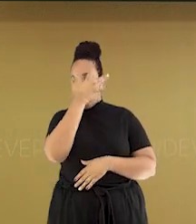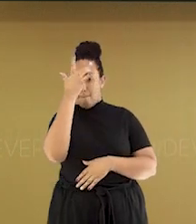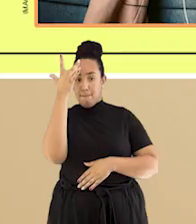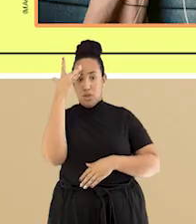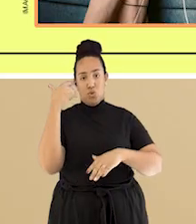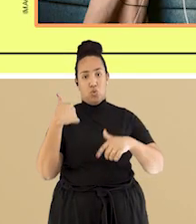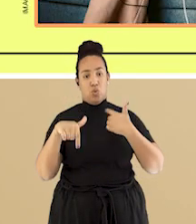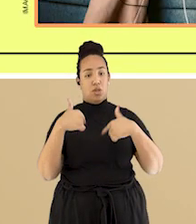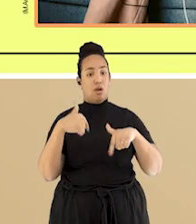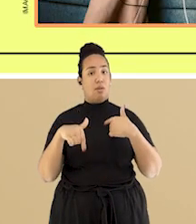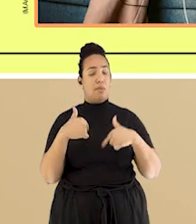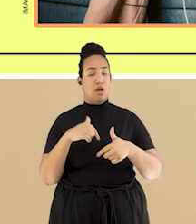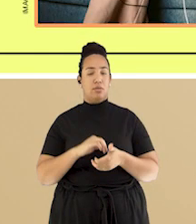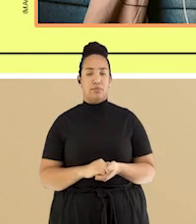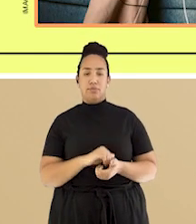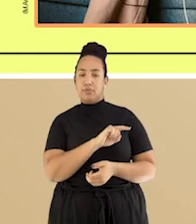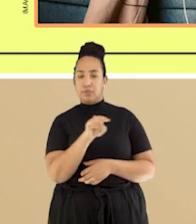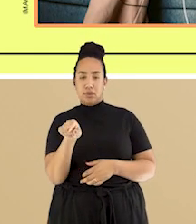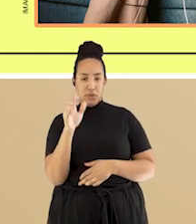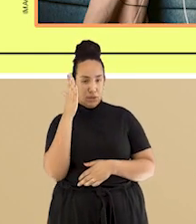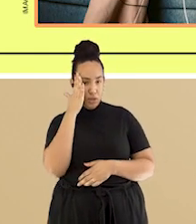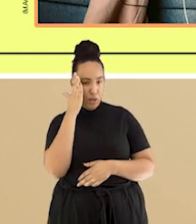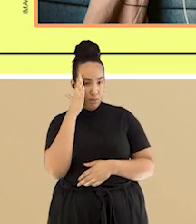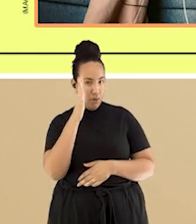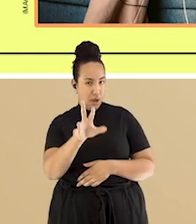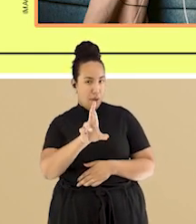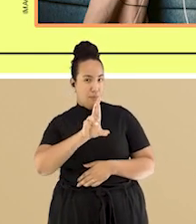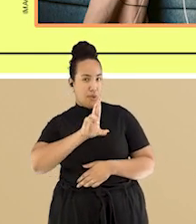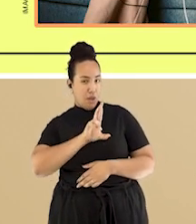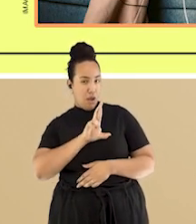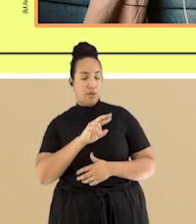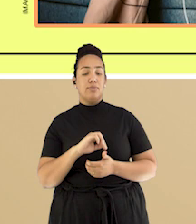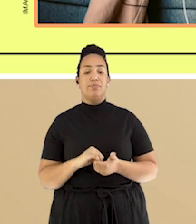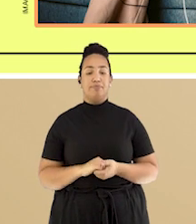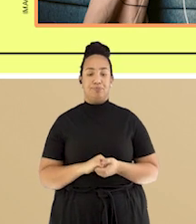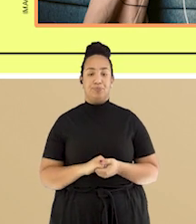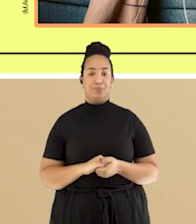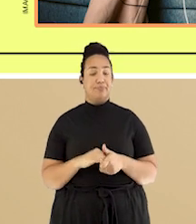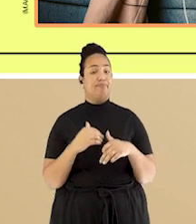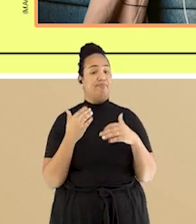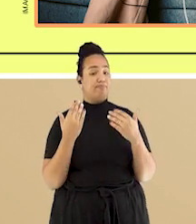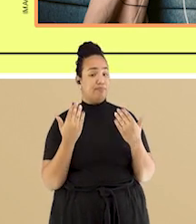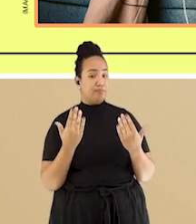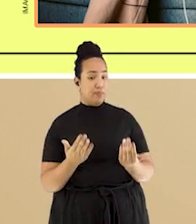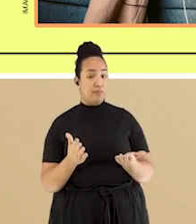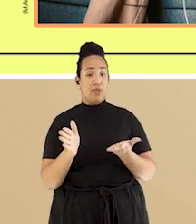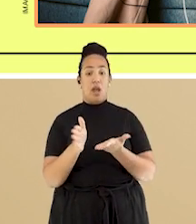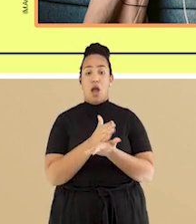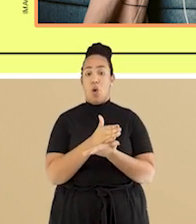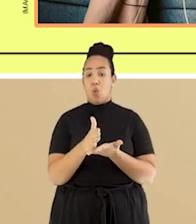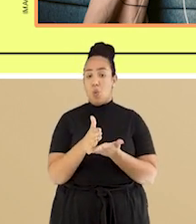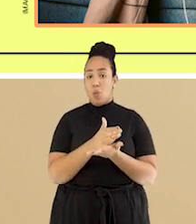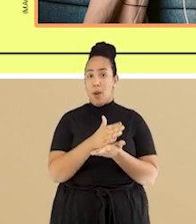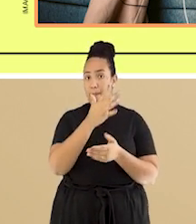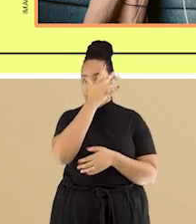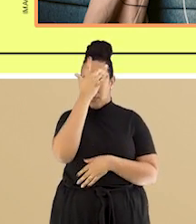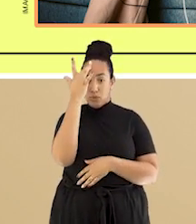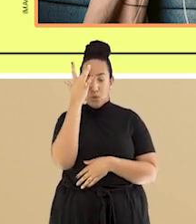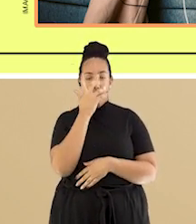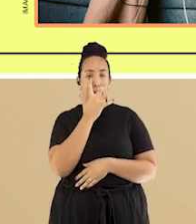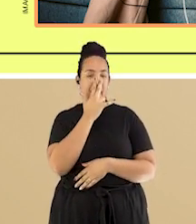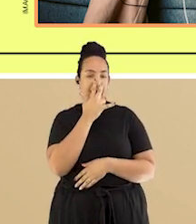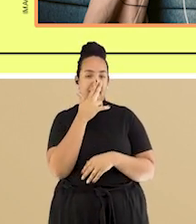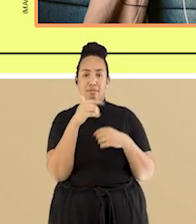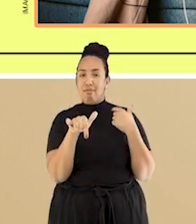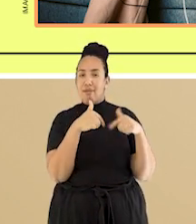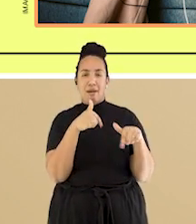trabalhando? Você consegue me dizer? Bom, mesmo que algumas delas não aparentam estar